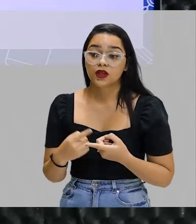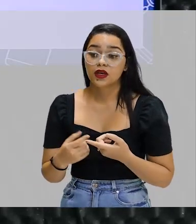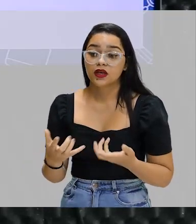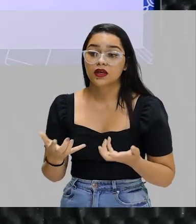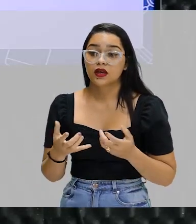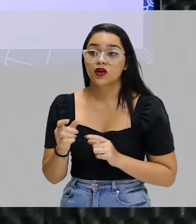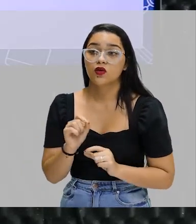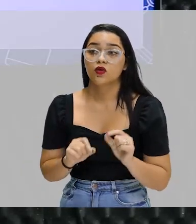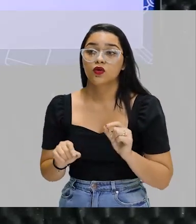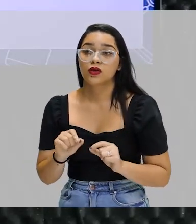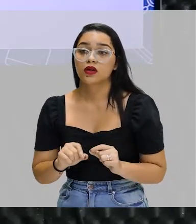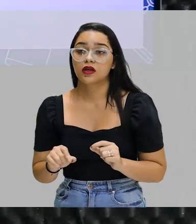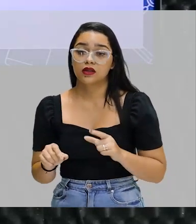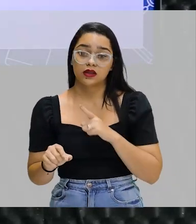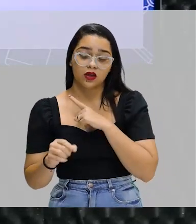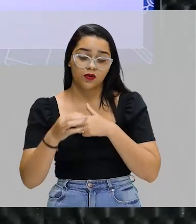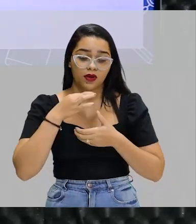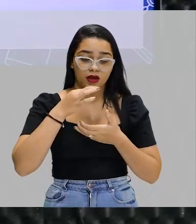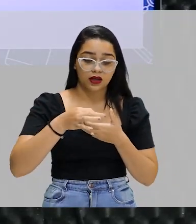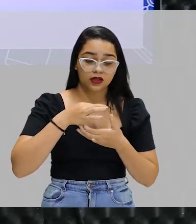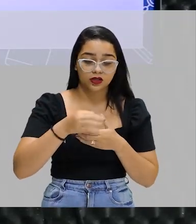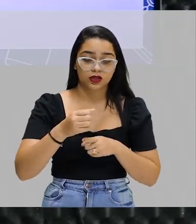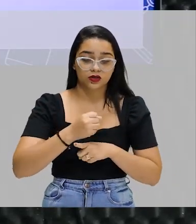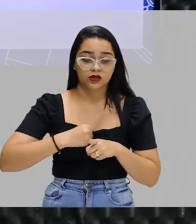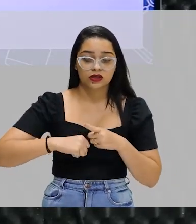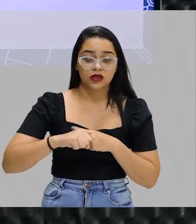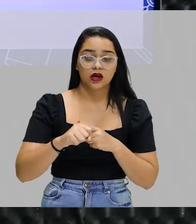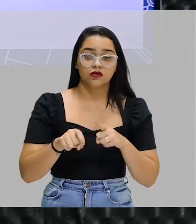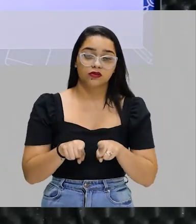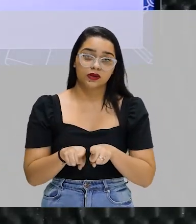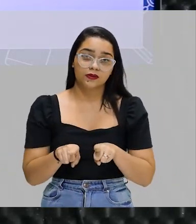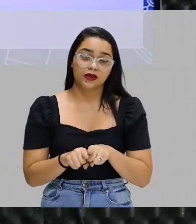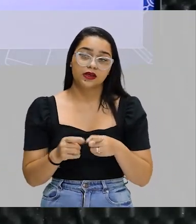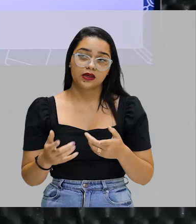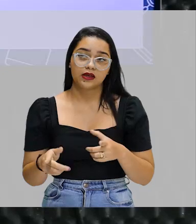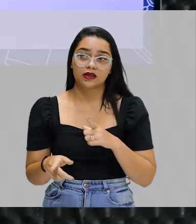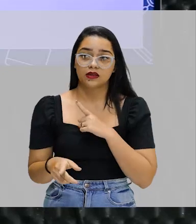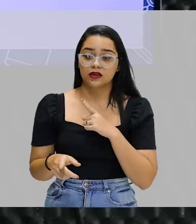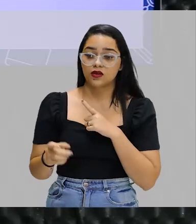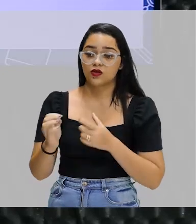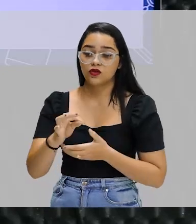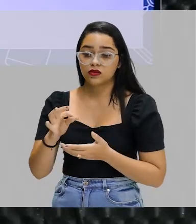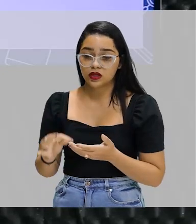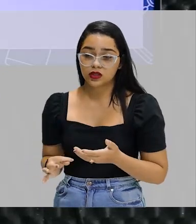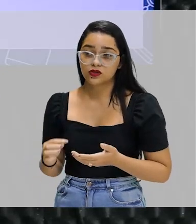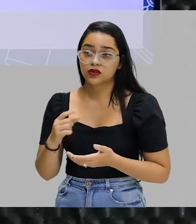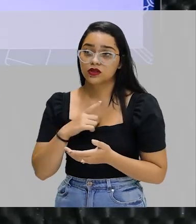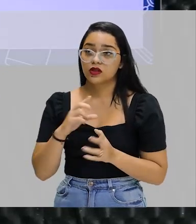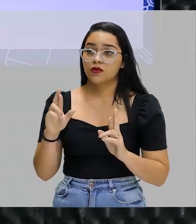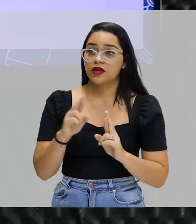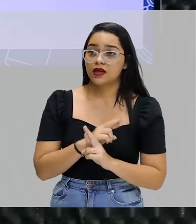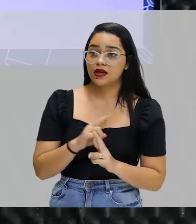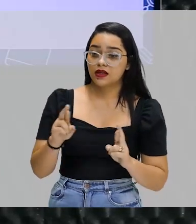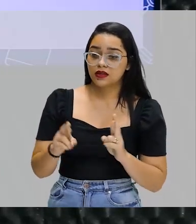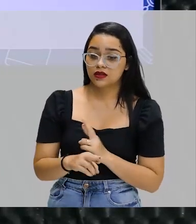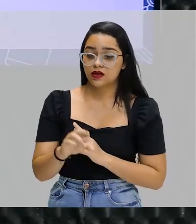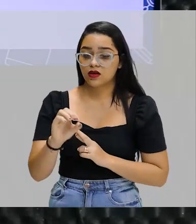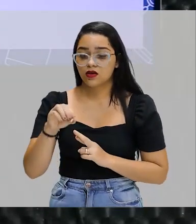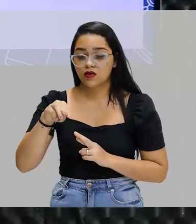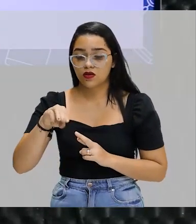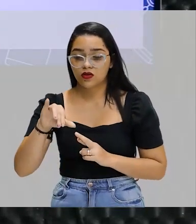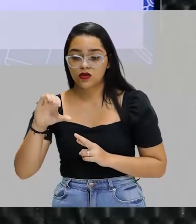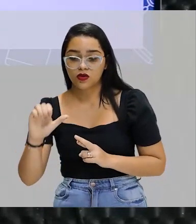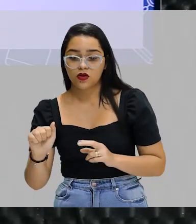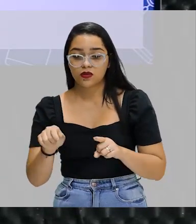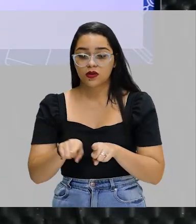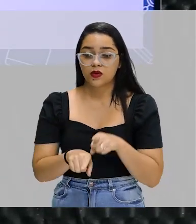quer demonstrar uma crítica social, ele quer demonstrar ou produzir um texto que tenha uma relação cômica, que